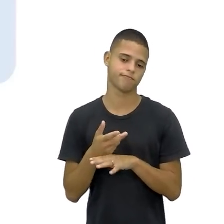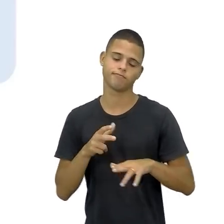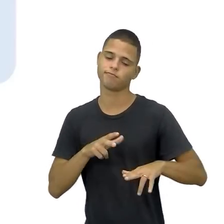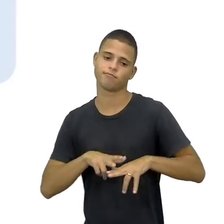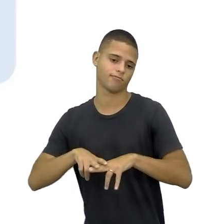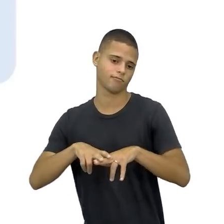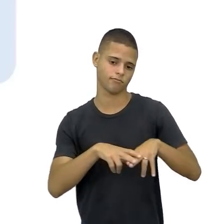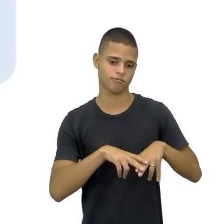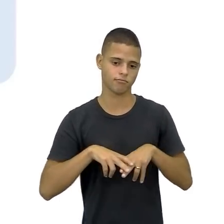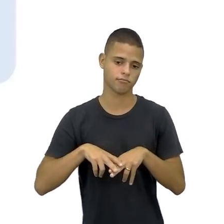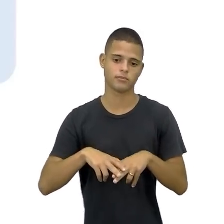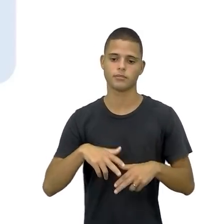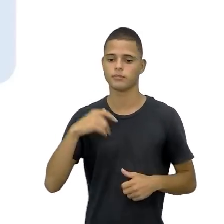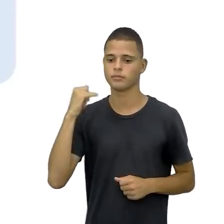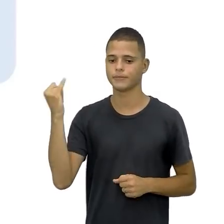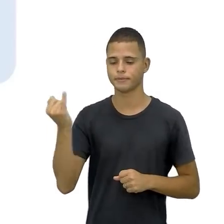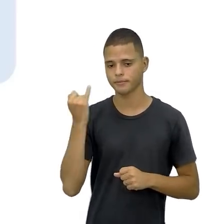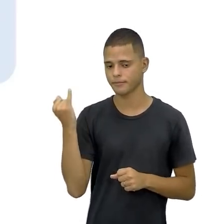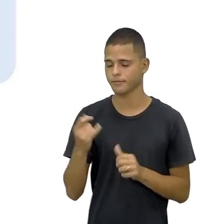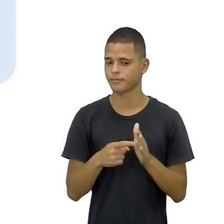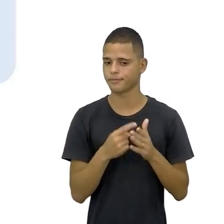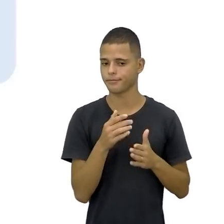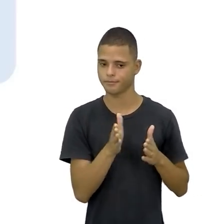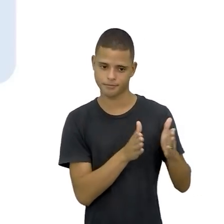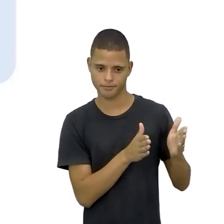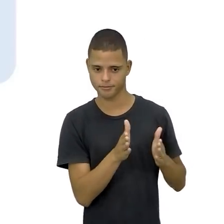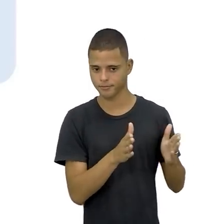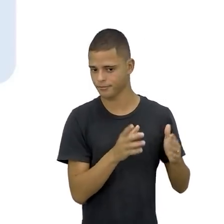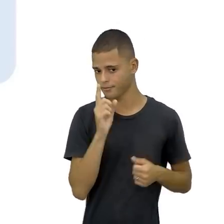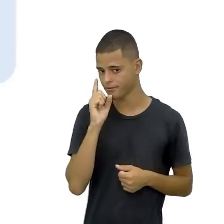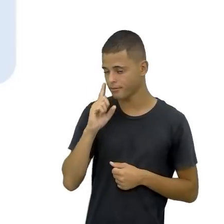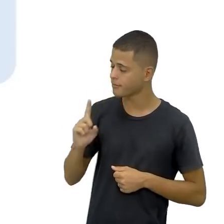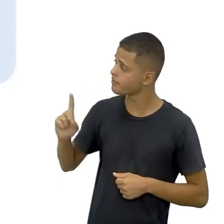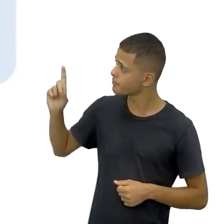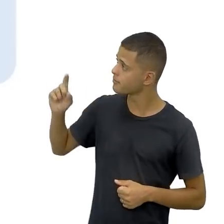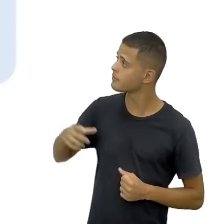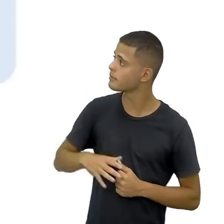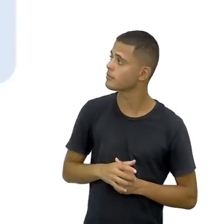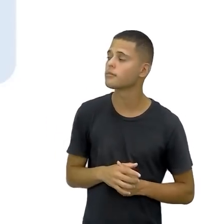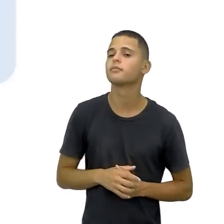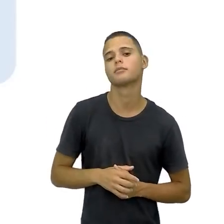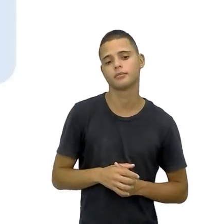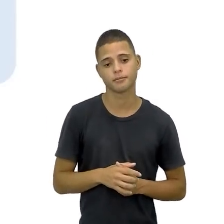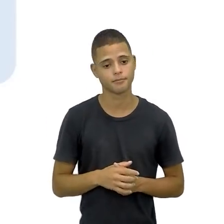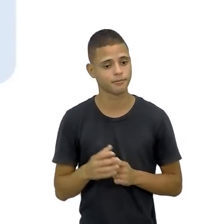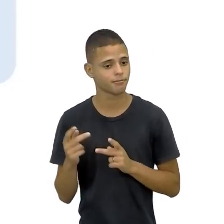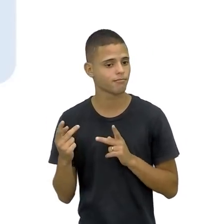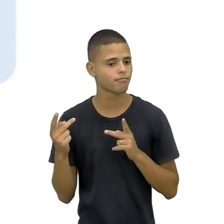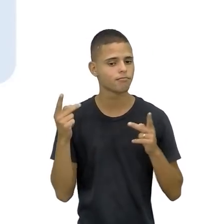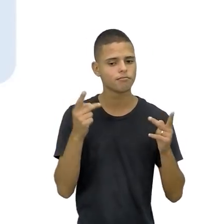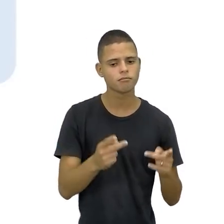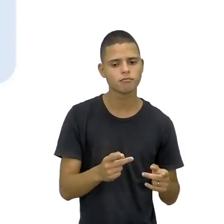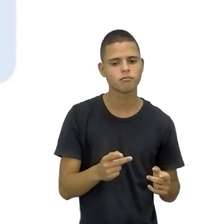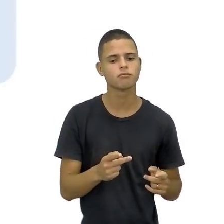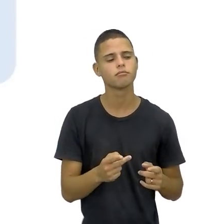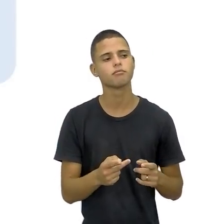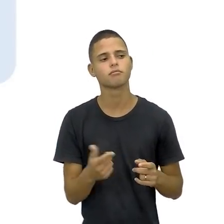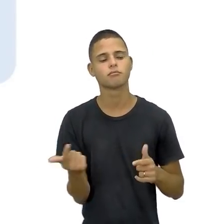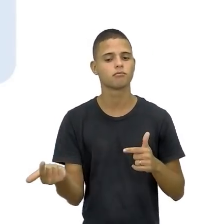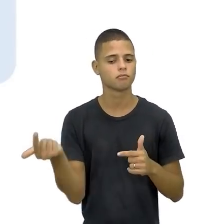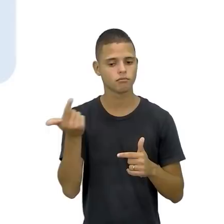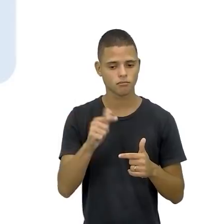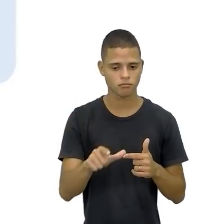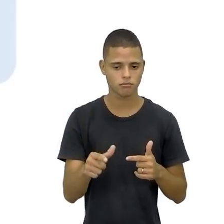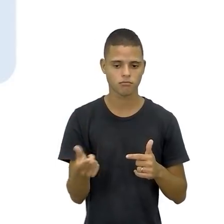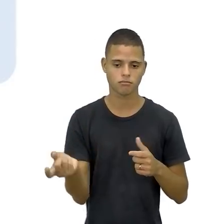É importante que, nesse primeiro momento, né, sejam aí destacadas essa questão da retomada e consolidação